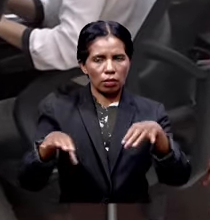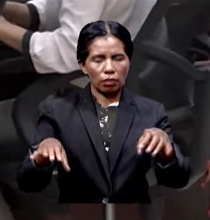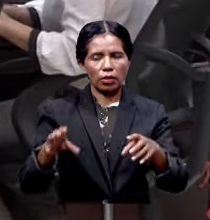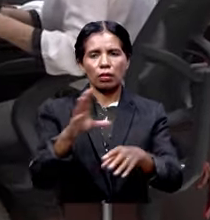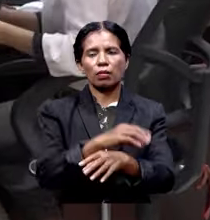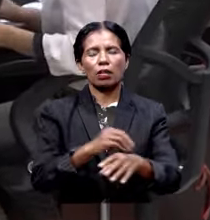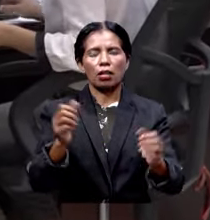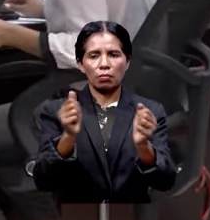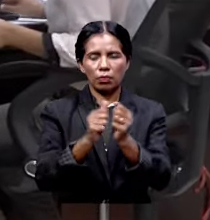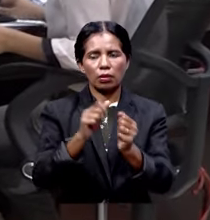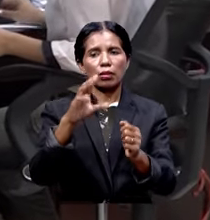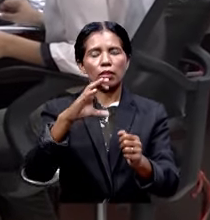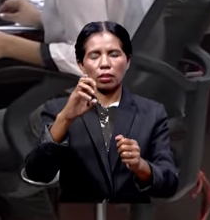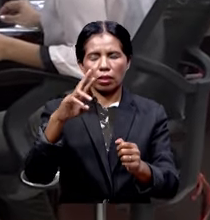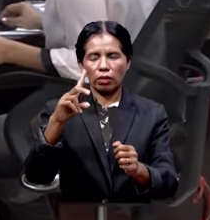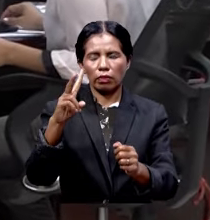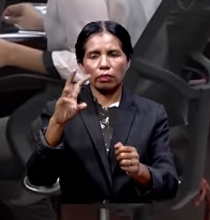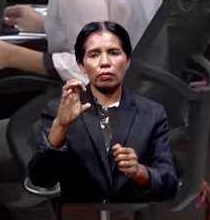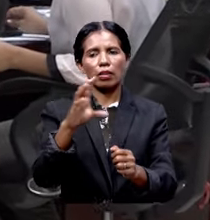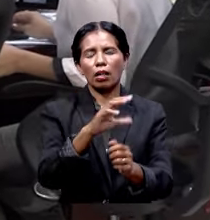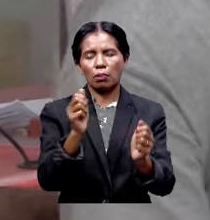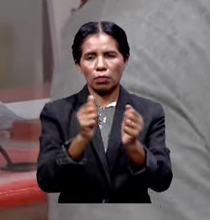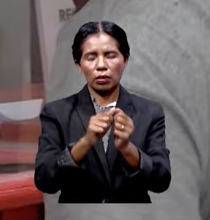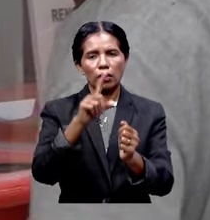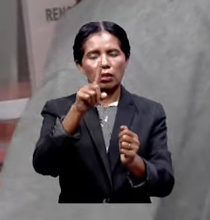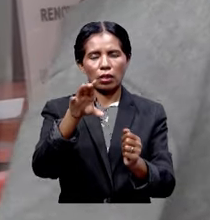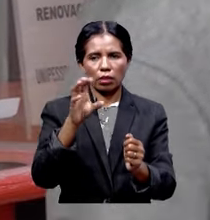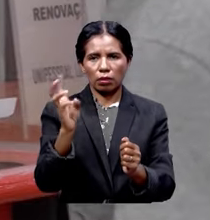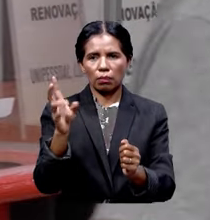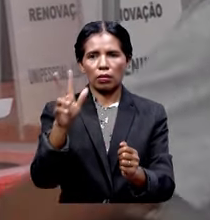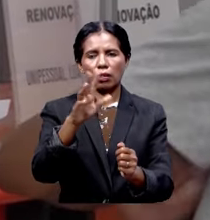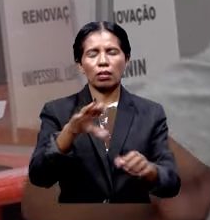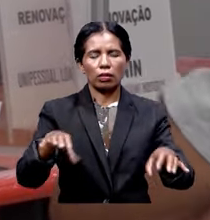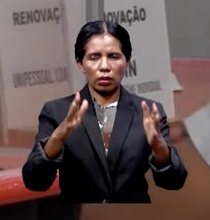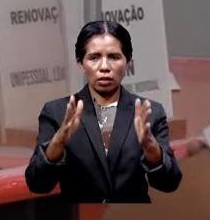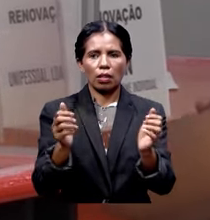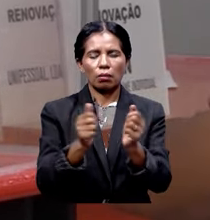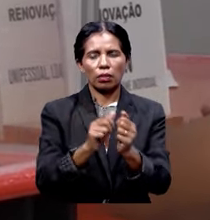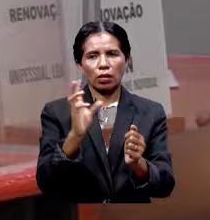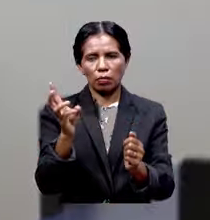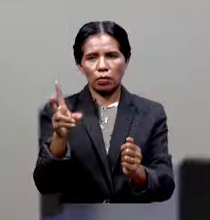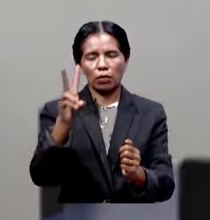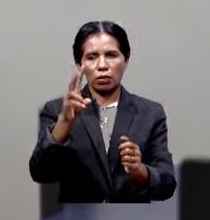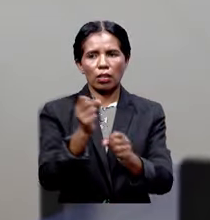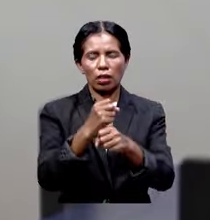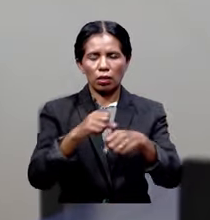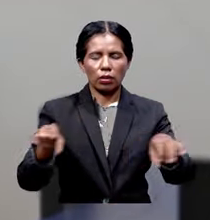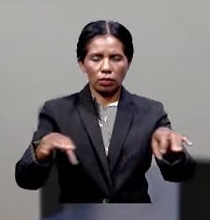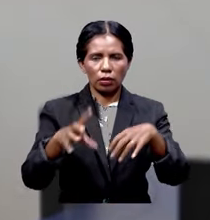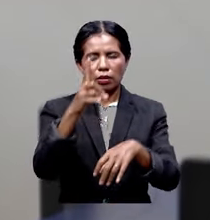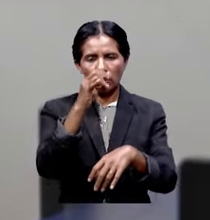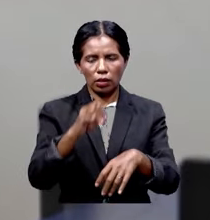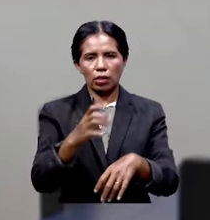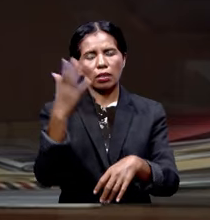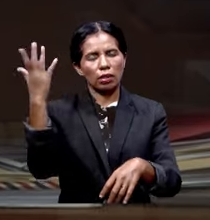serve a mútu catucida nenulo recinen. No dará um né total funcionário e a serve a mútu nenulo recin rua, nebe macalau relacnar e redili no